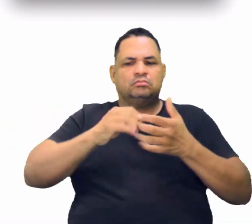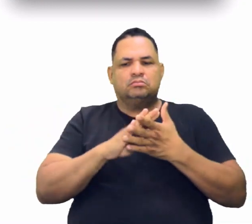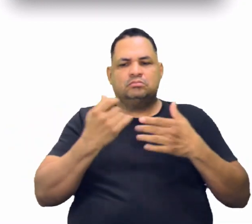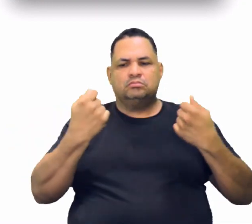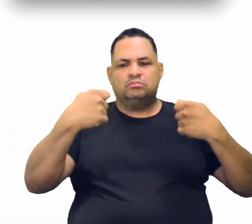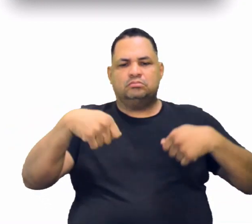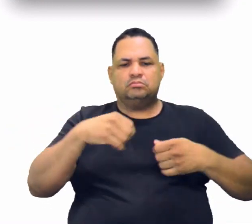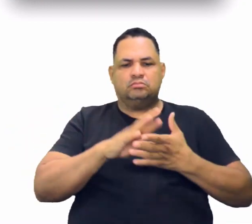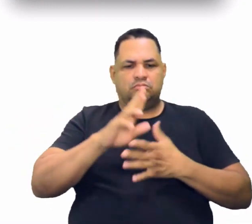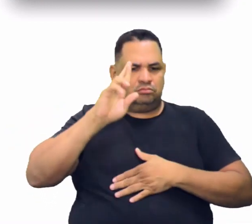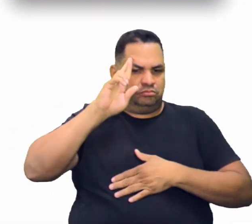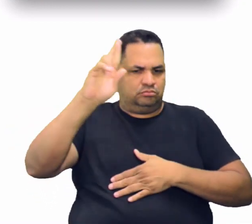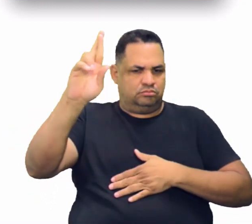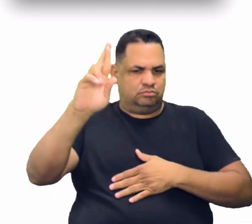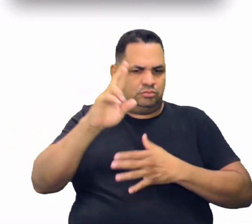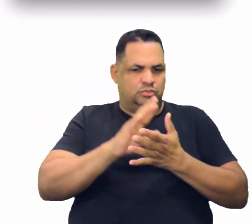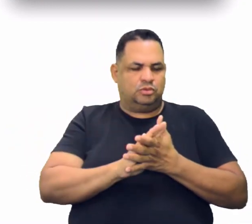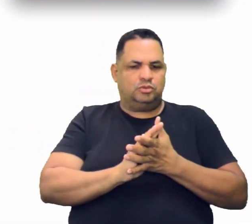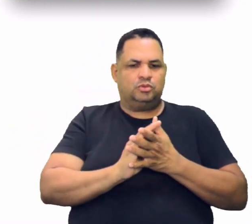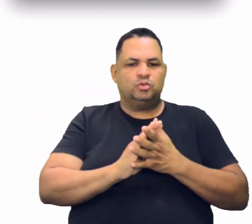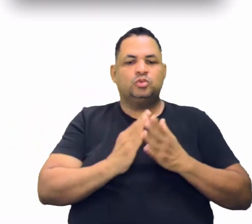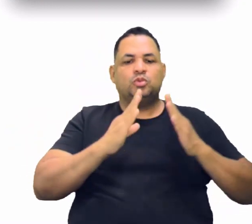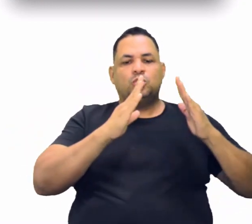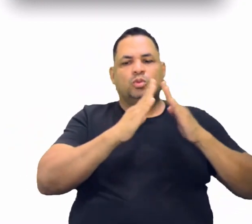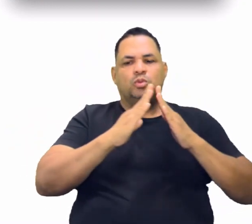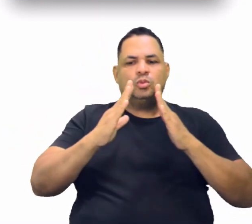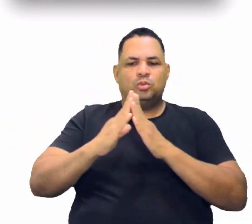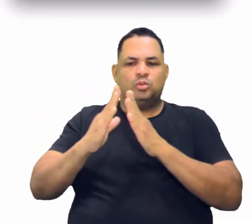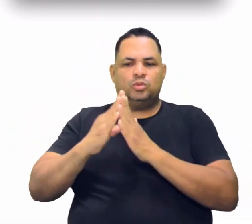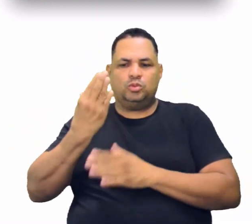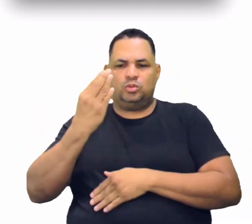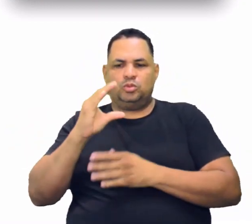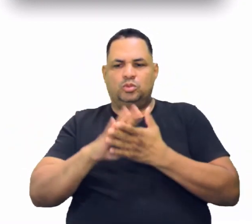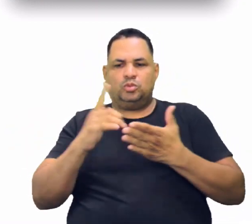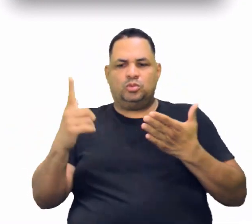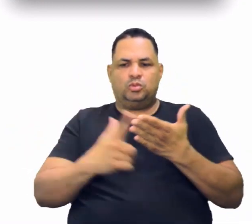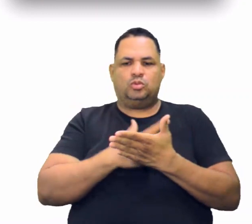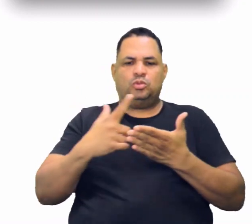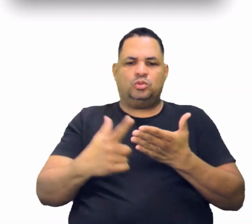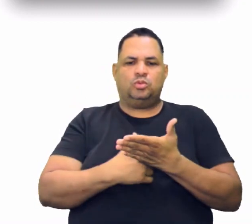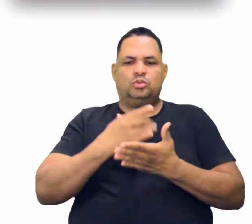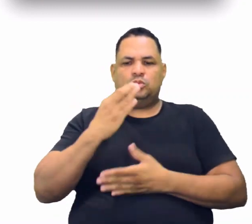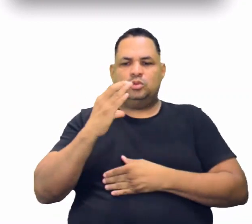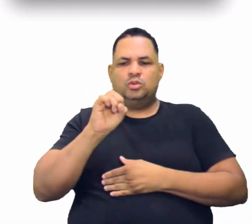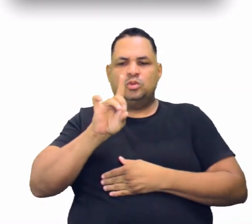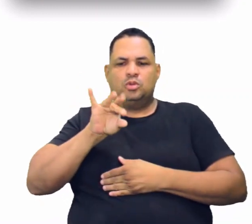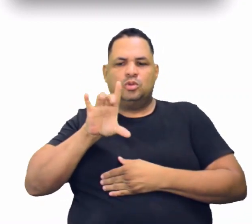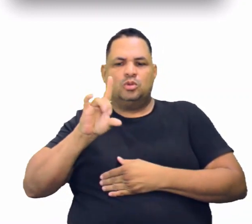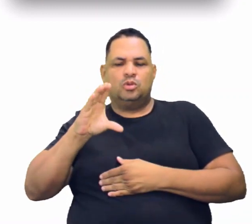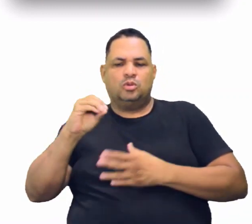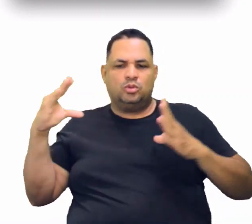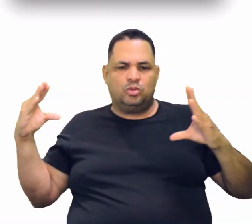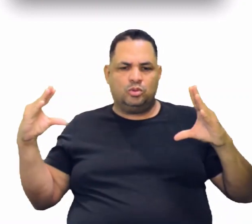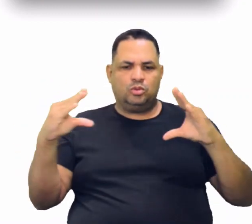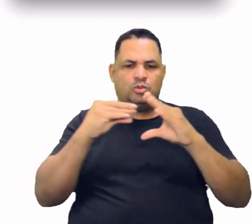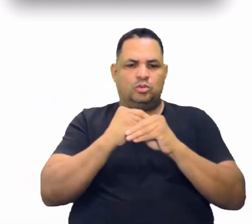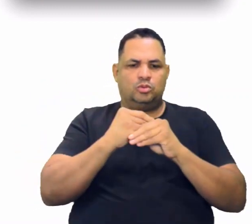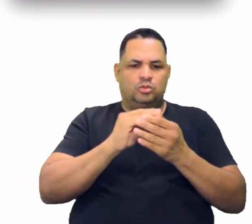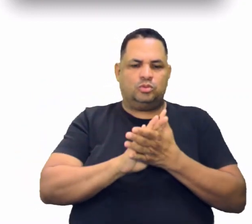perspectiva do dono do cortiço. Então, um pequeno resumo de O Cortiço, né,